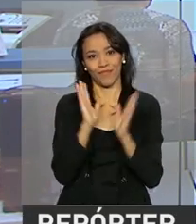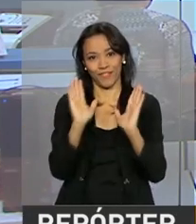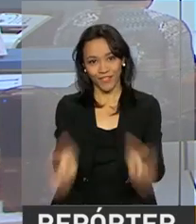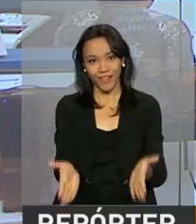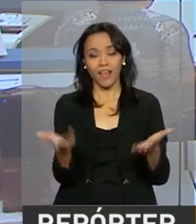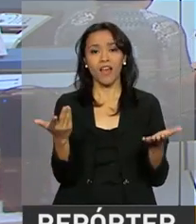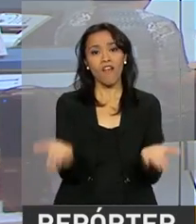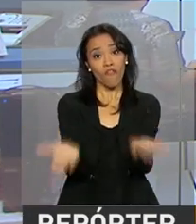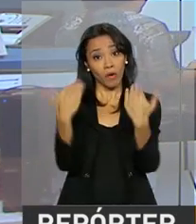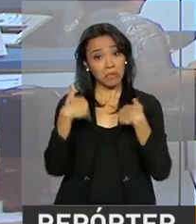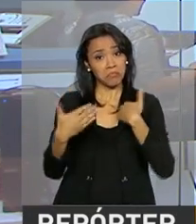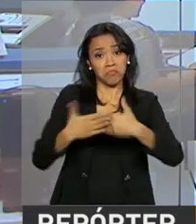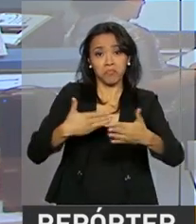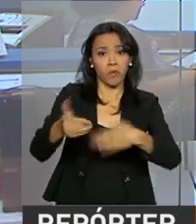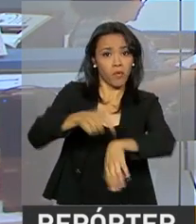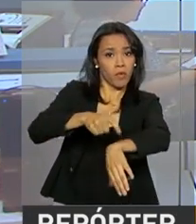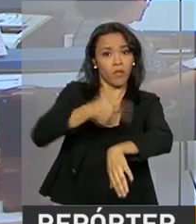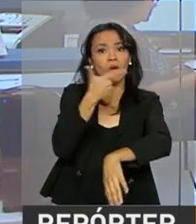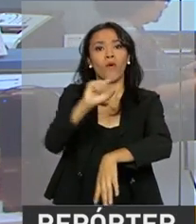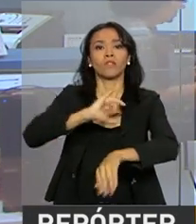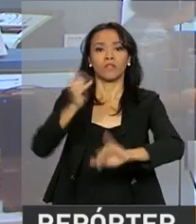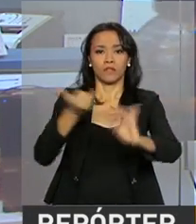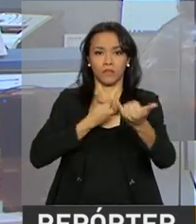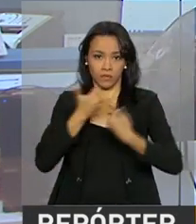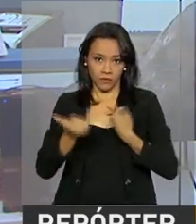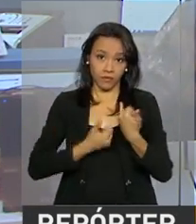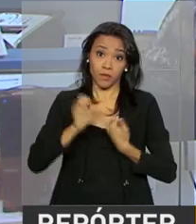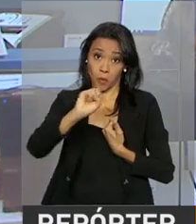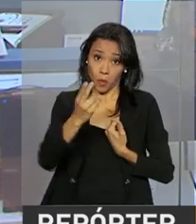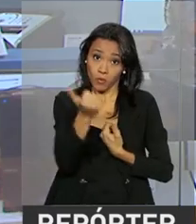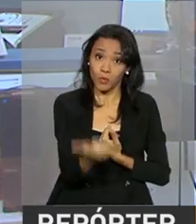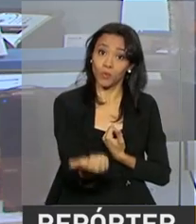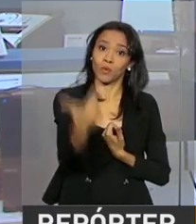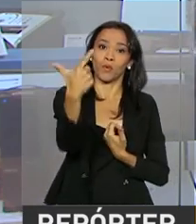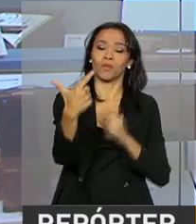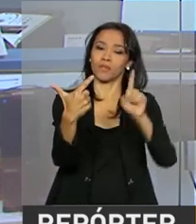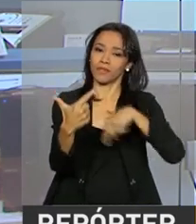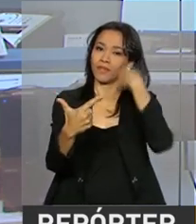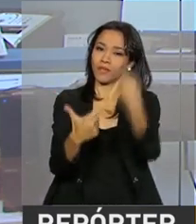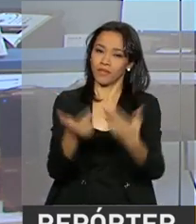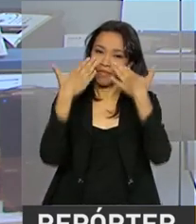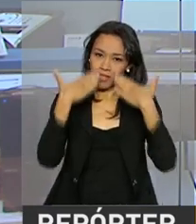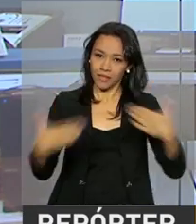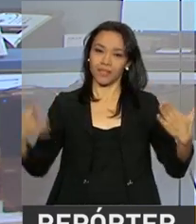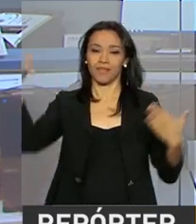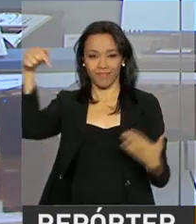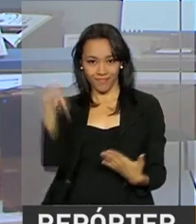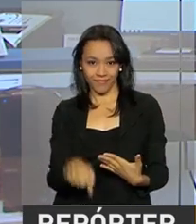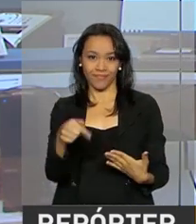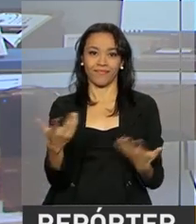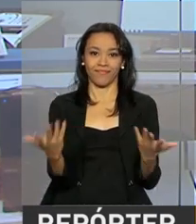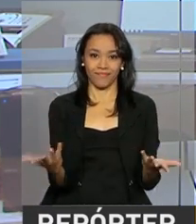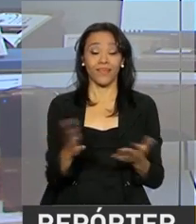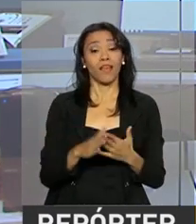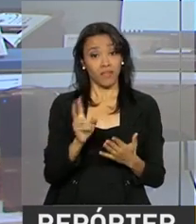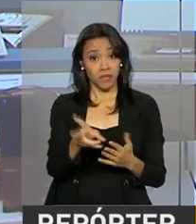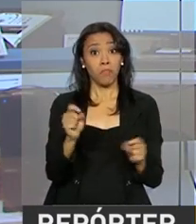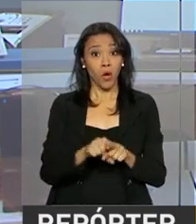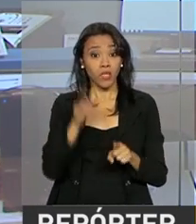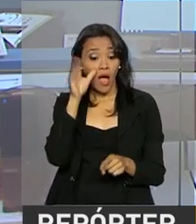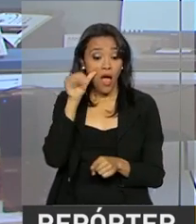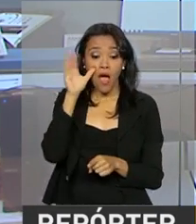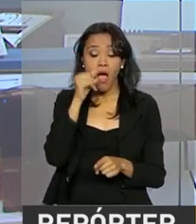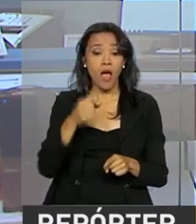agora. Voltamos a qualquer momento com outras informações ou ao meio-dia na próxima edição do Repórter NBR. Acompanhe também as